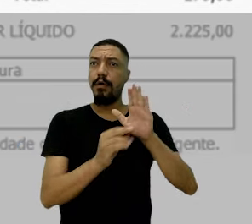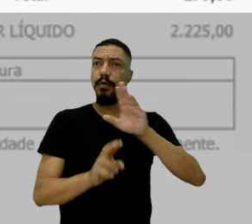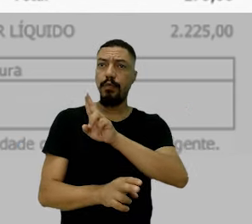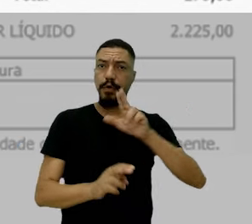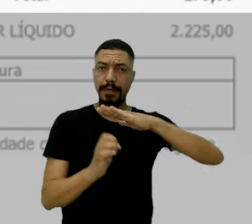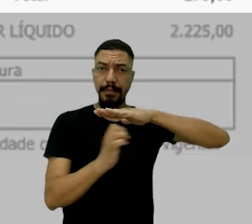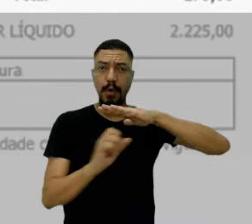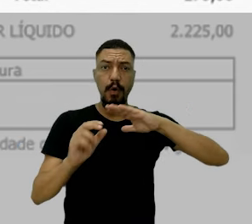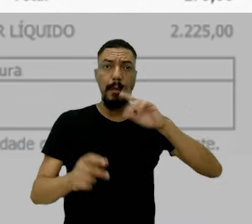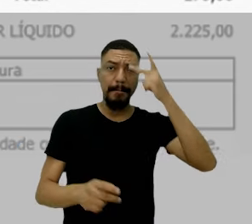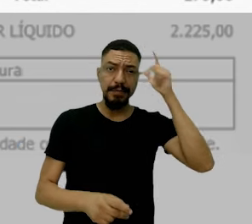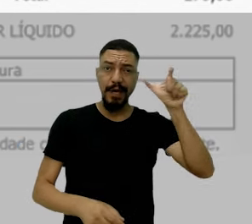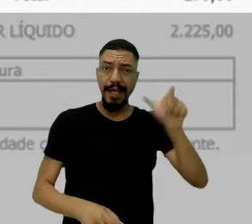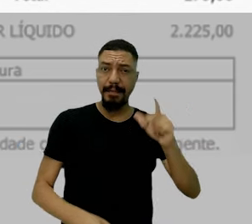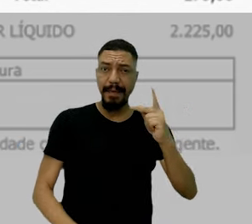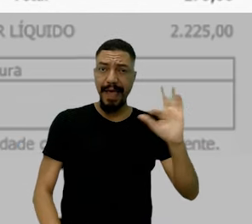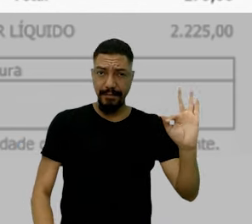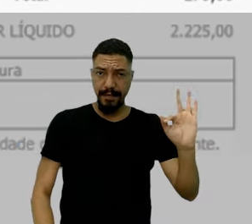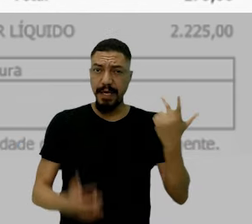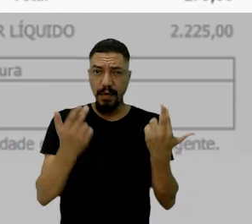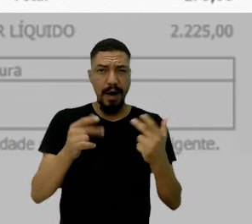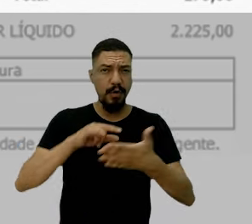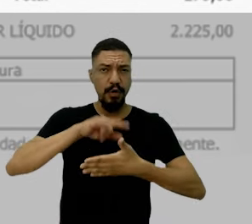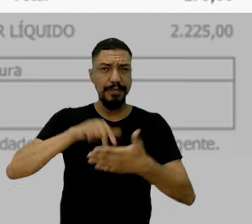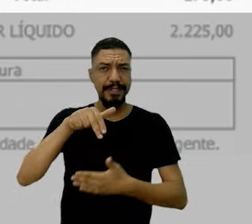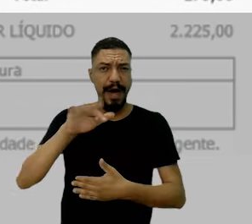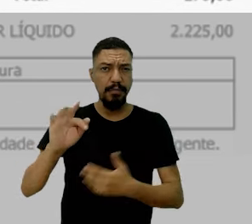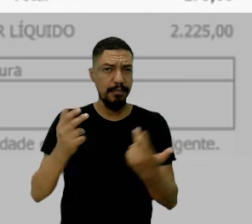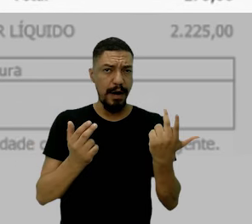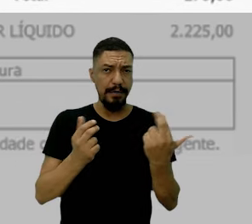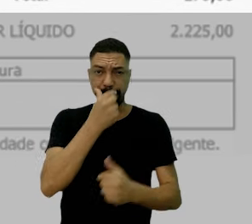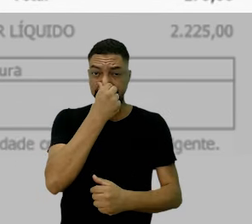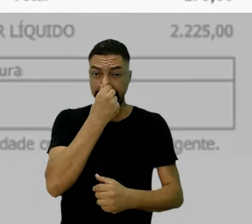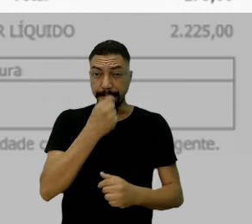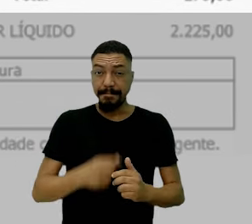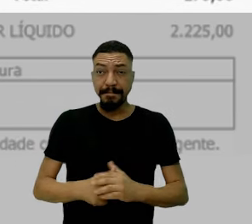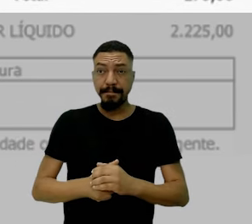a empresa ou a pessoa física, mesma coisa da nota fiscal.